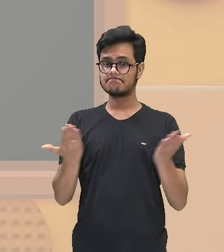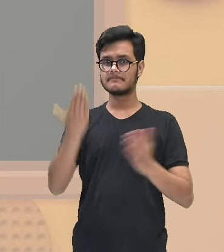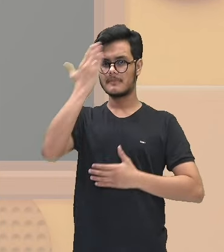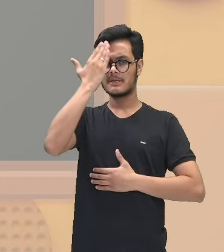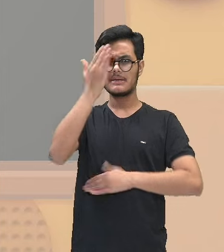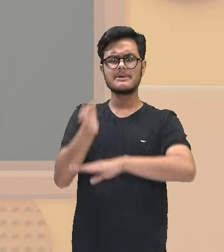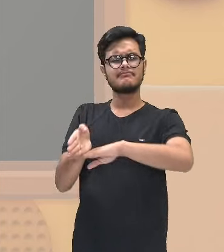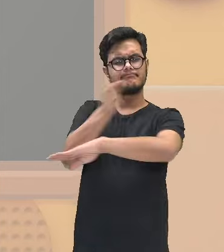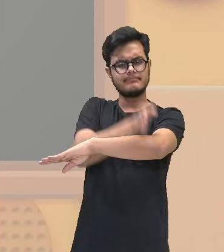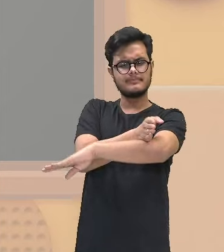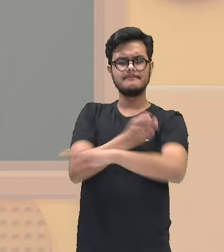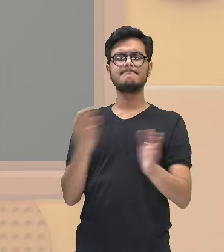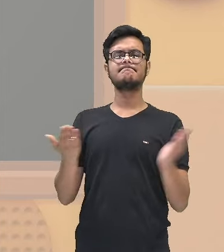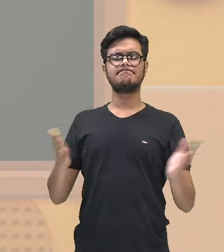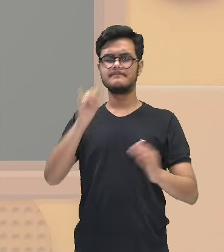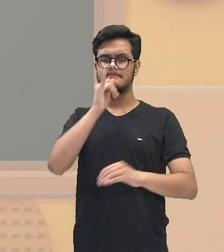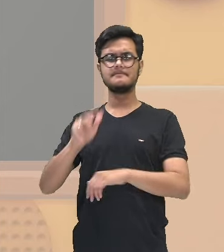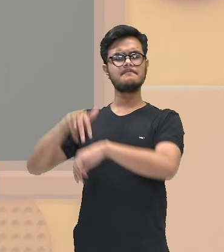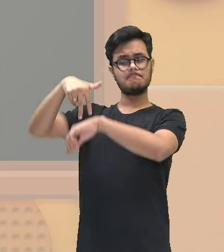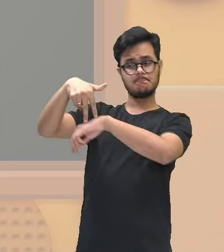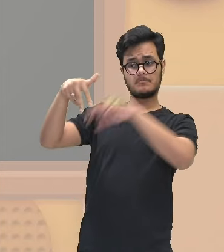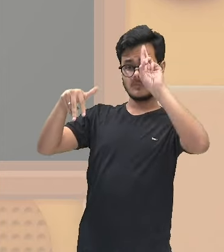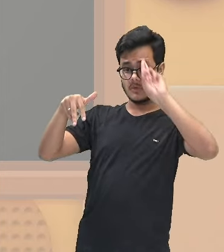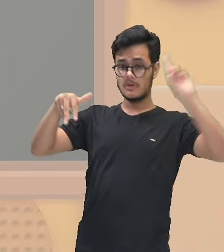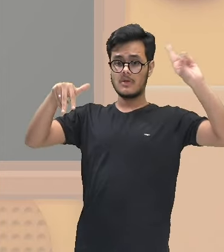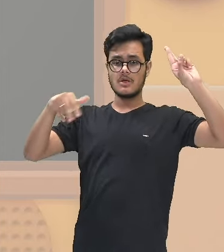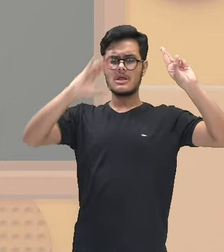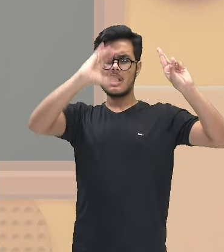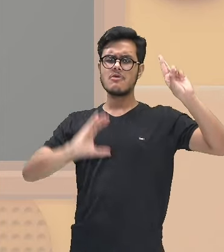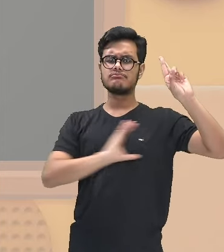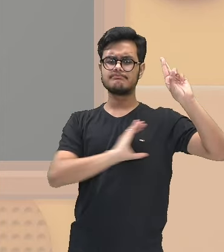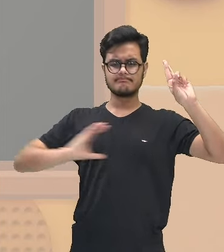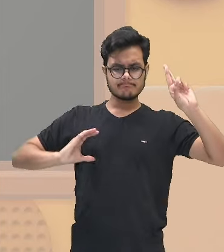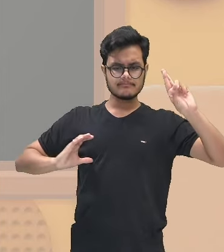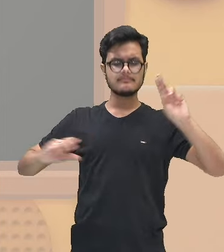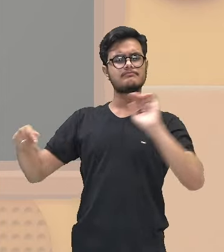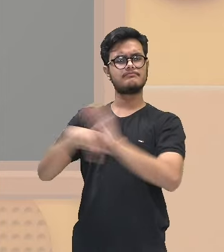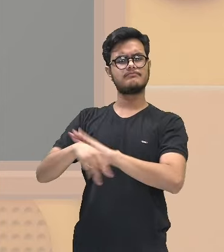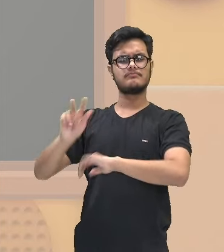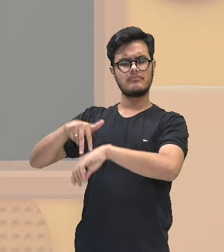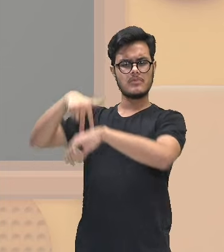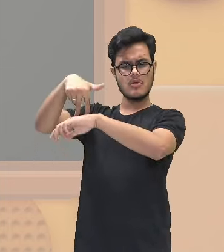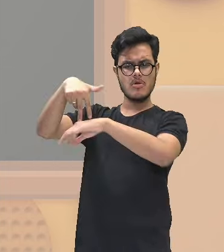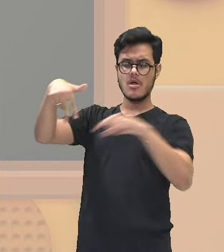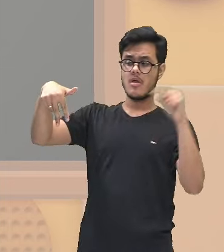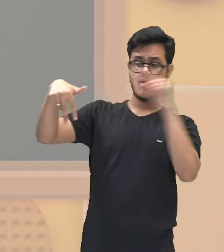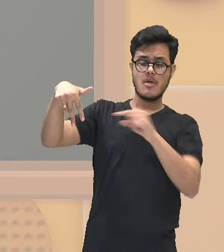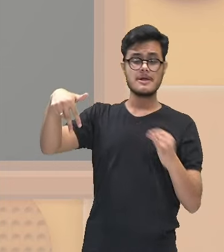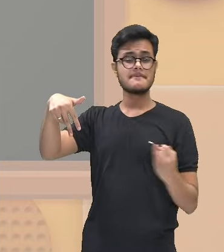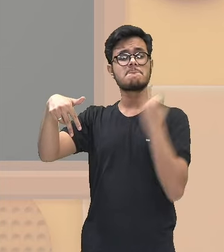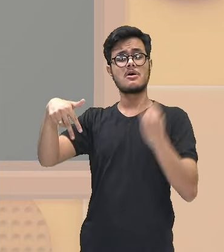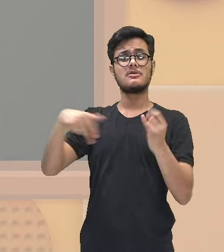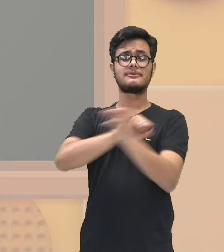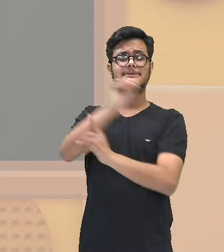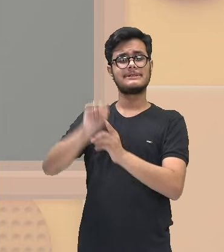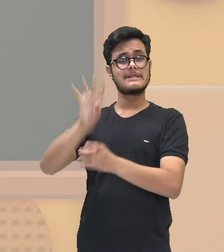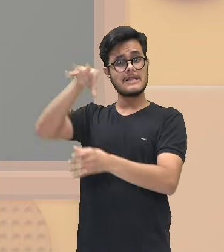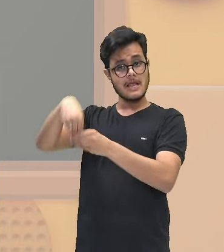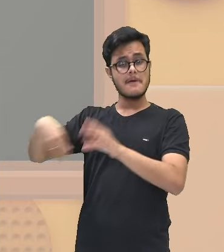Idade Média, quem vai estar ali manipulando e sendo o centro ali da sociedade vai ser a